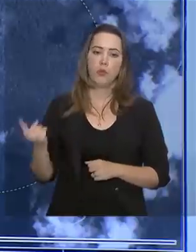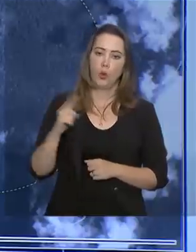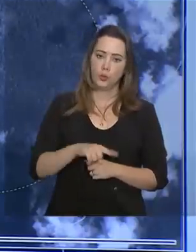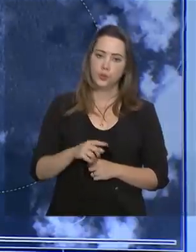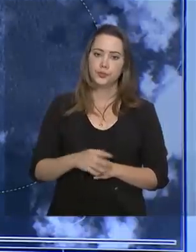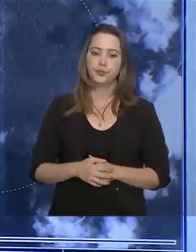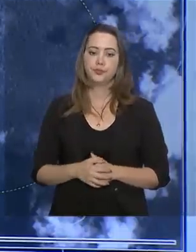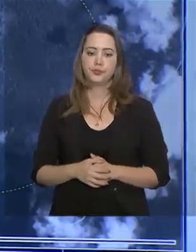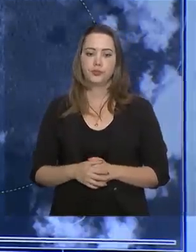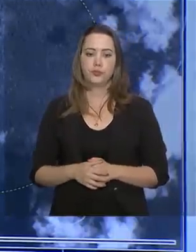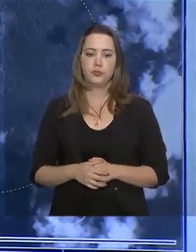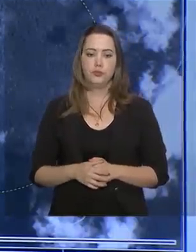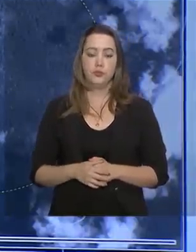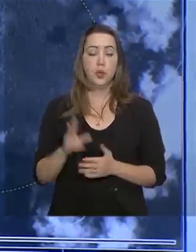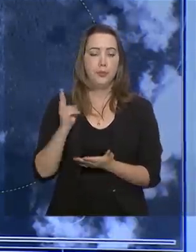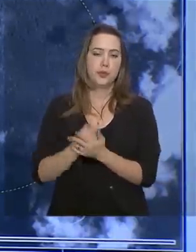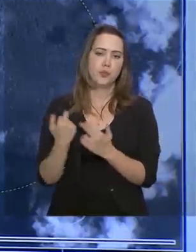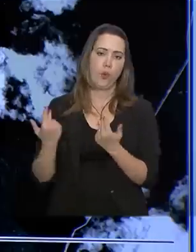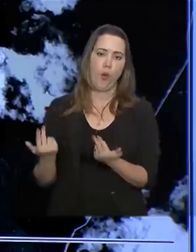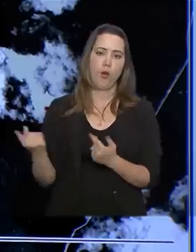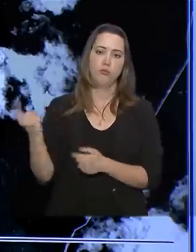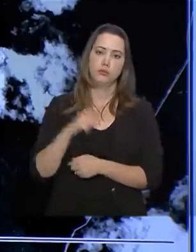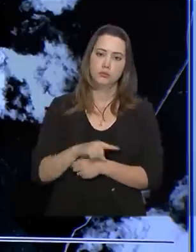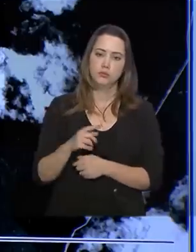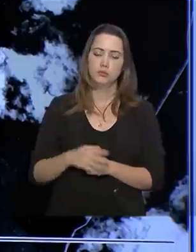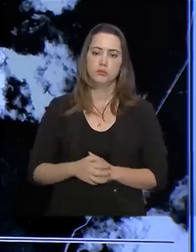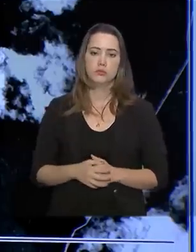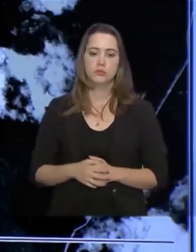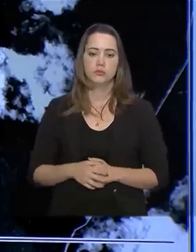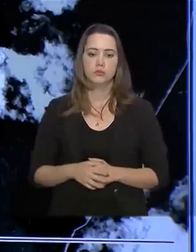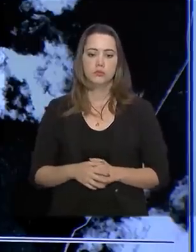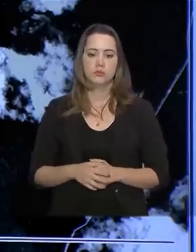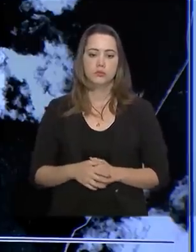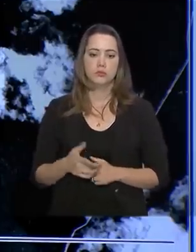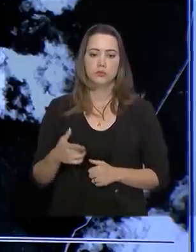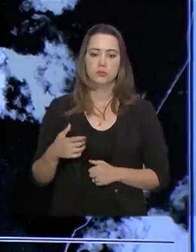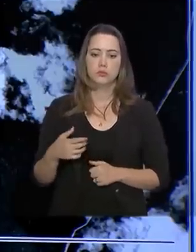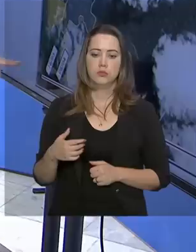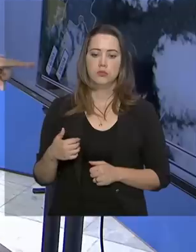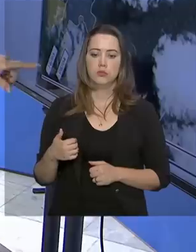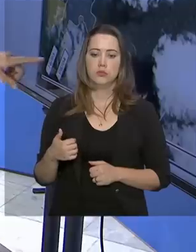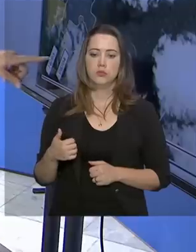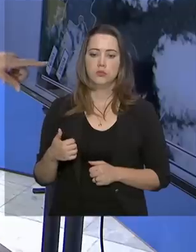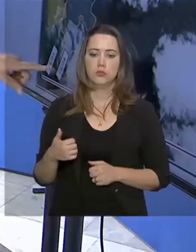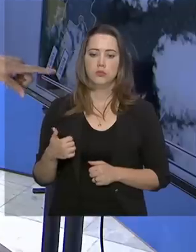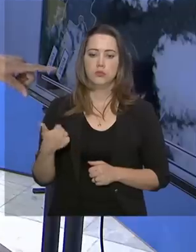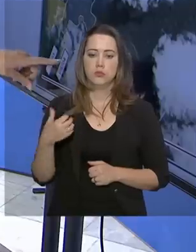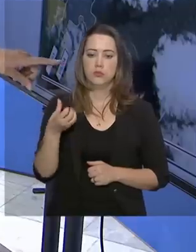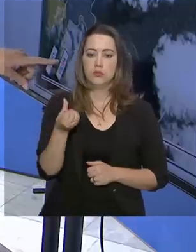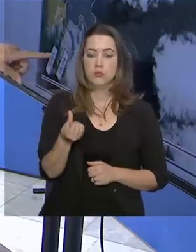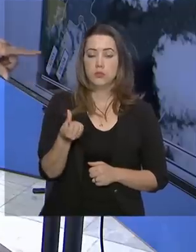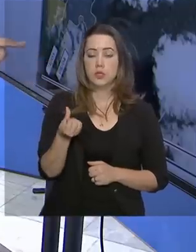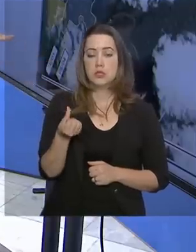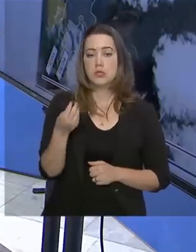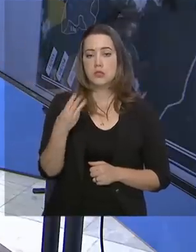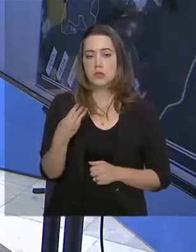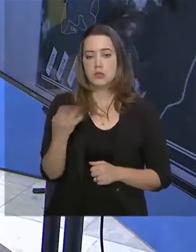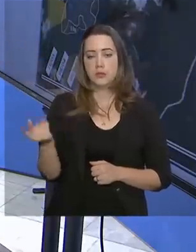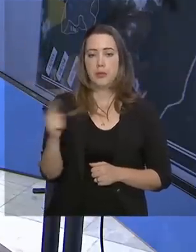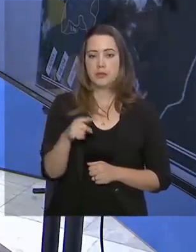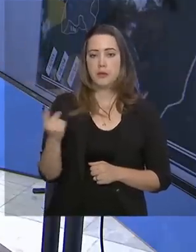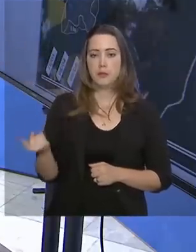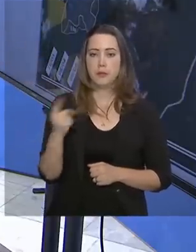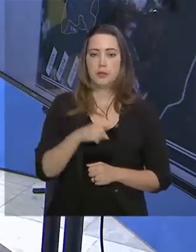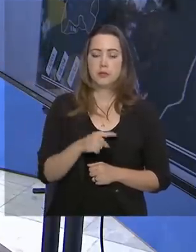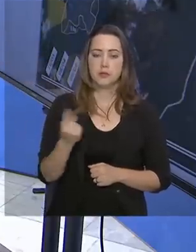é a mesma coisa próximo 18 do 3 16 23 18 4 passa pode